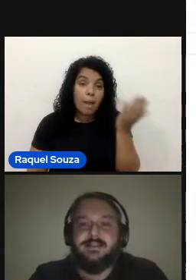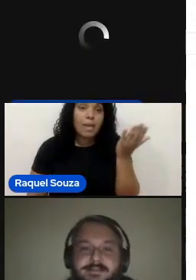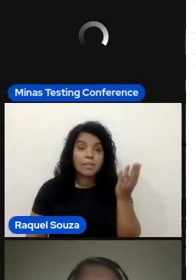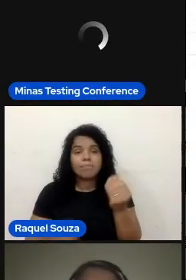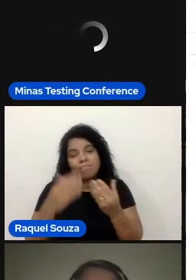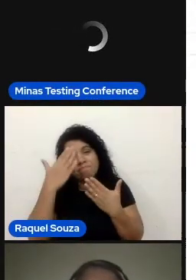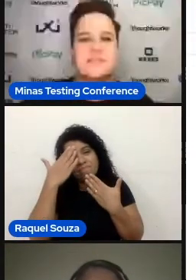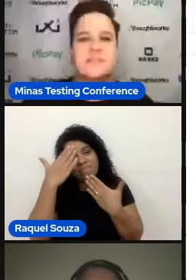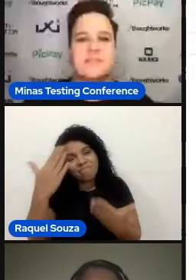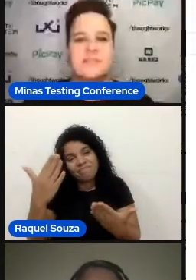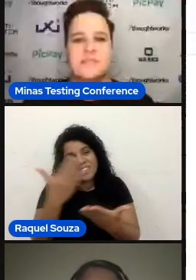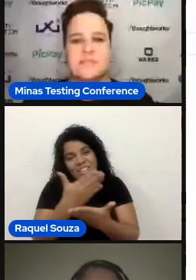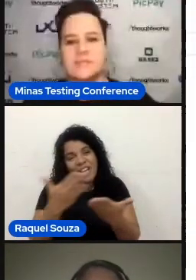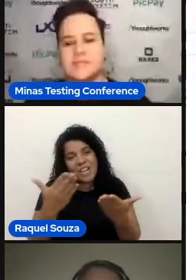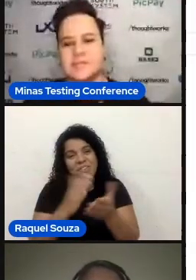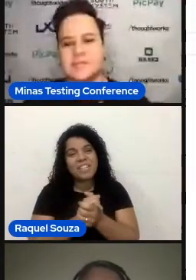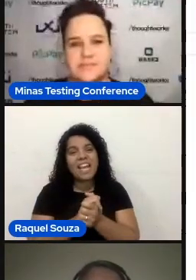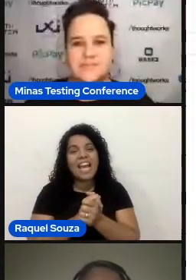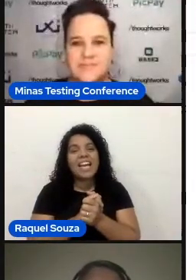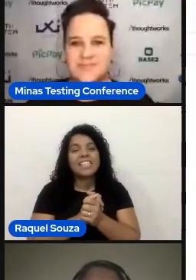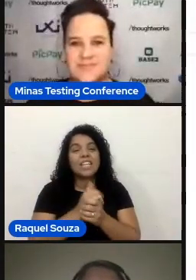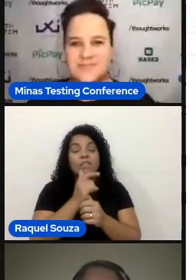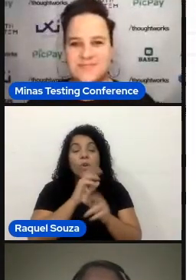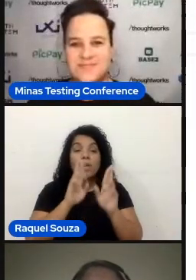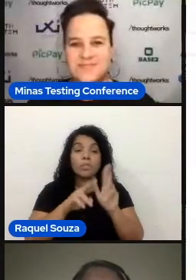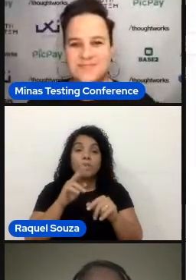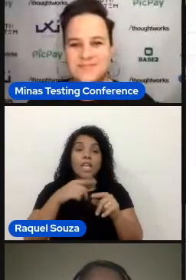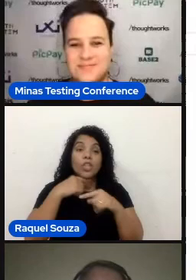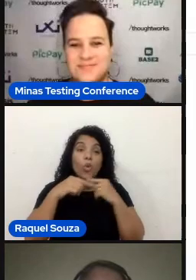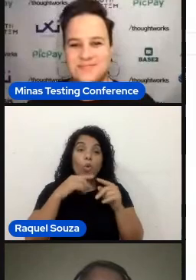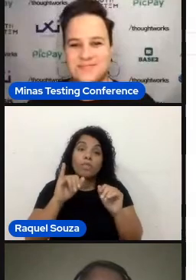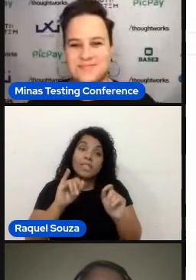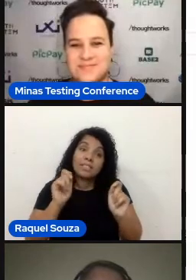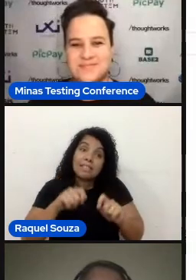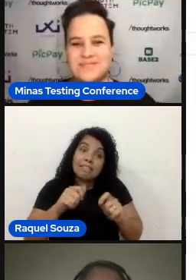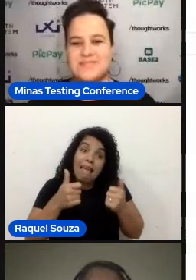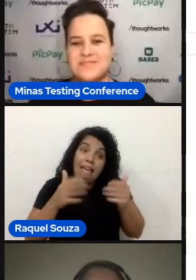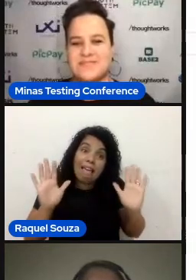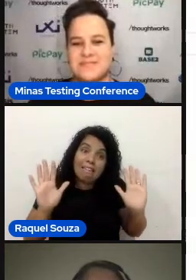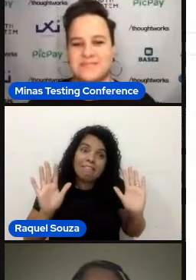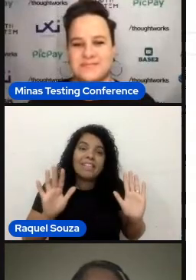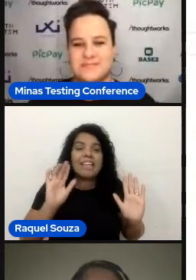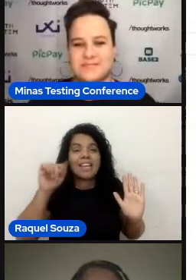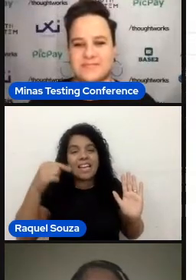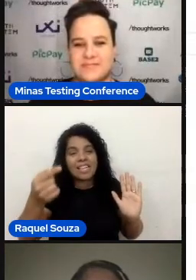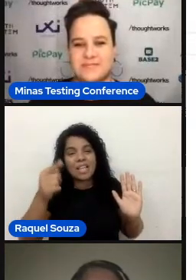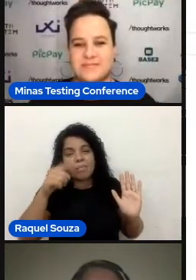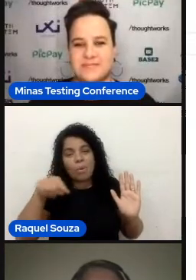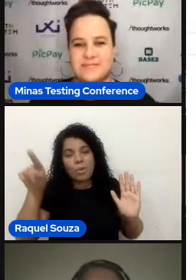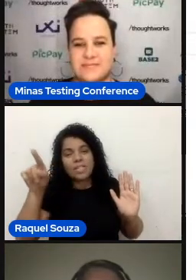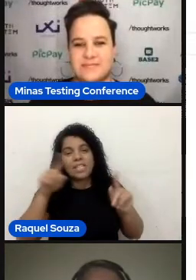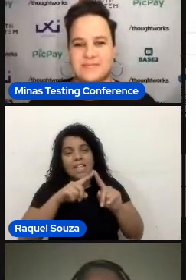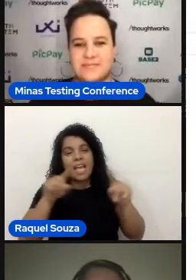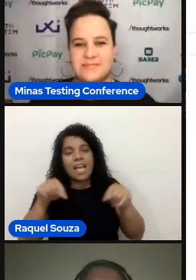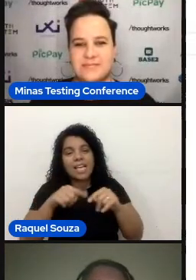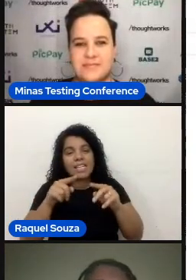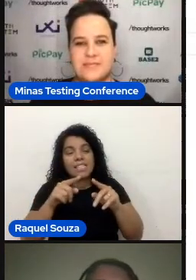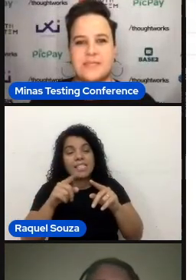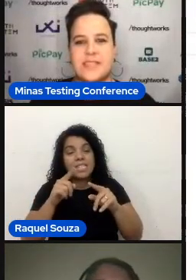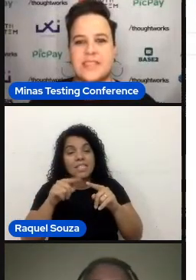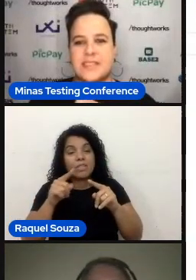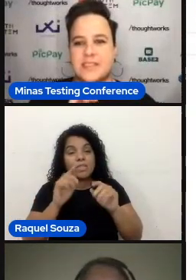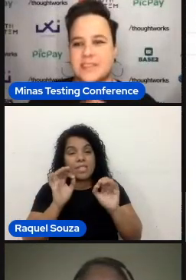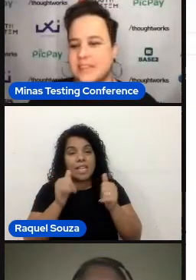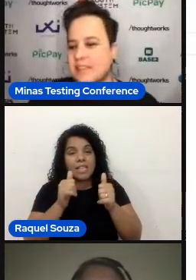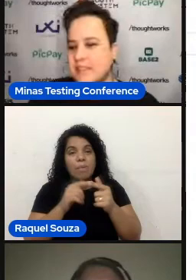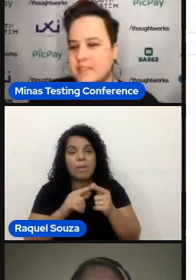obrigado. Vamos responder dúvidas aqui enquanto puder. E depois ir para aquela sessãozinha também. Os